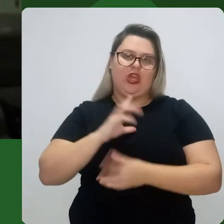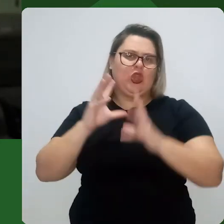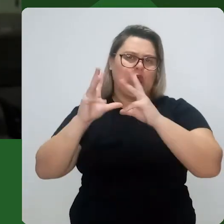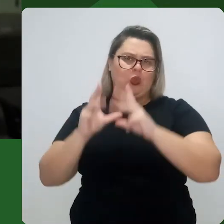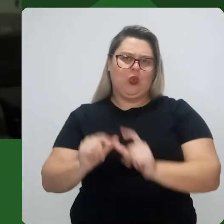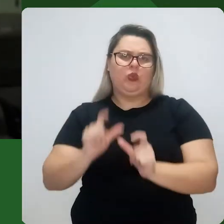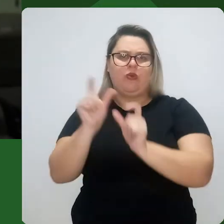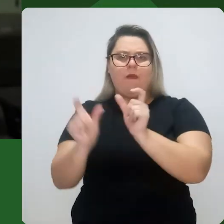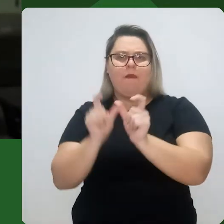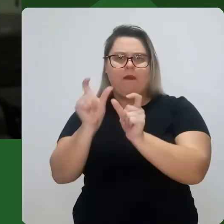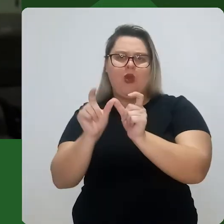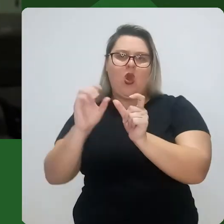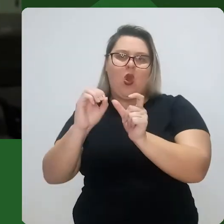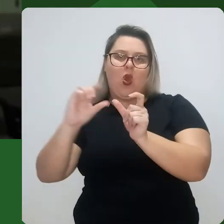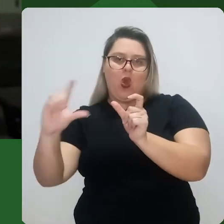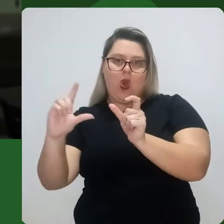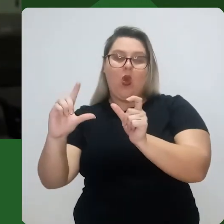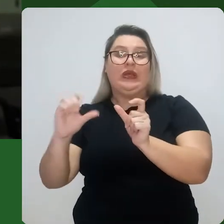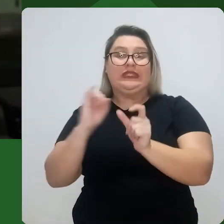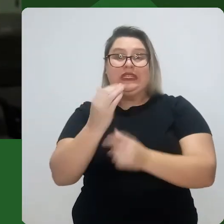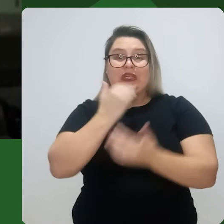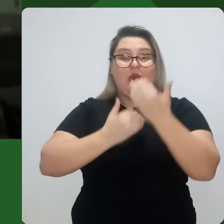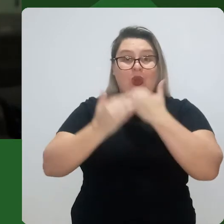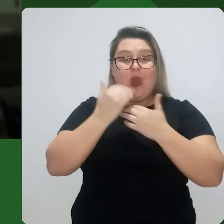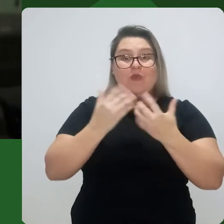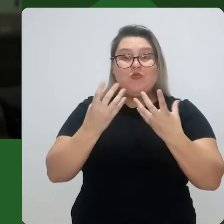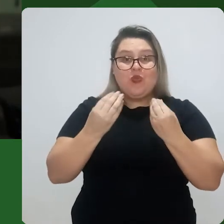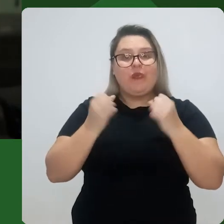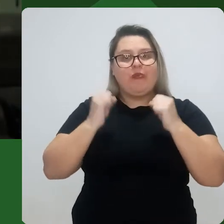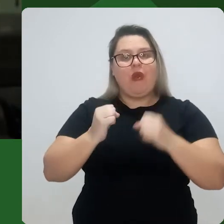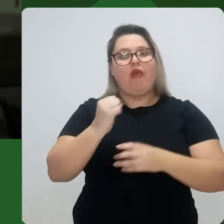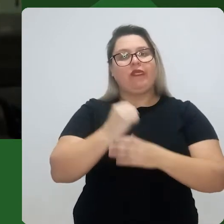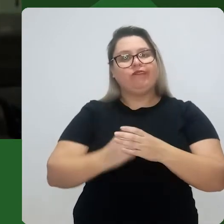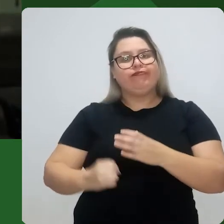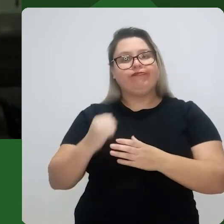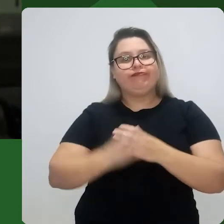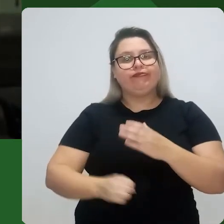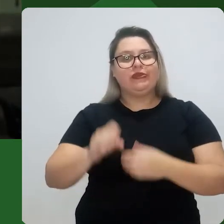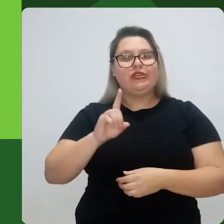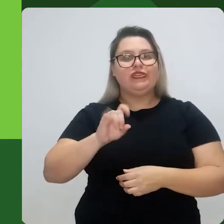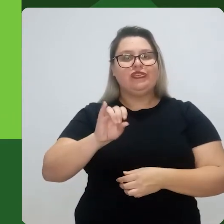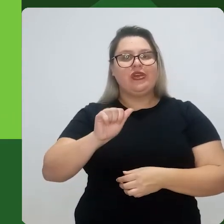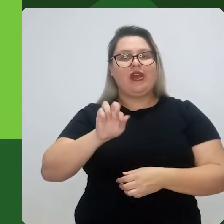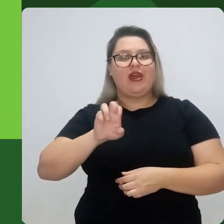em ol, quando consumidos em excesso, podem levar à diarreia.